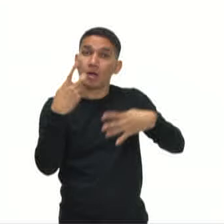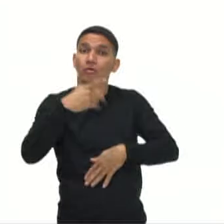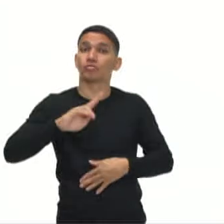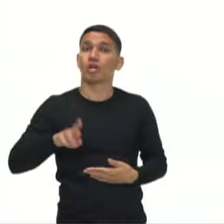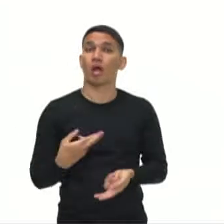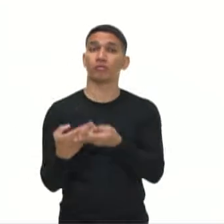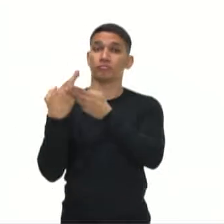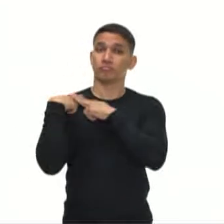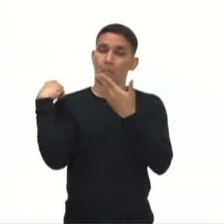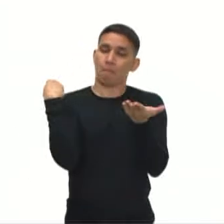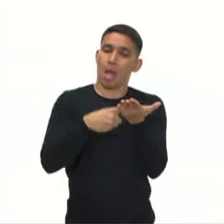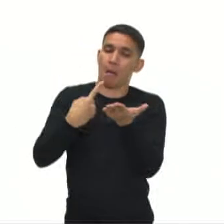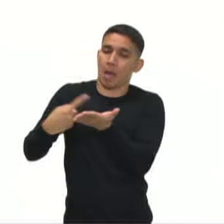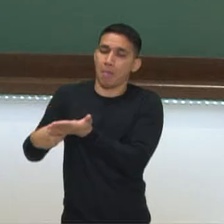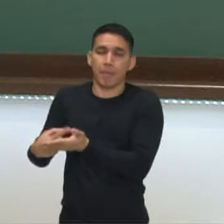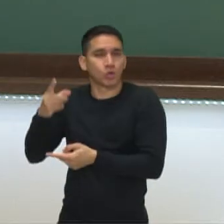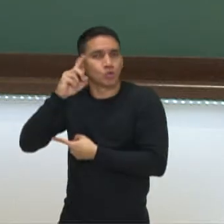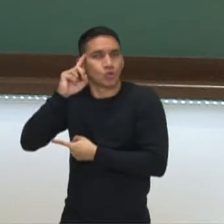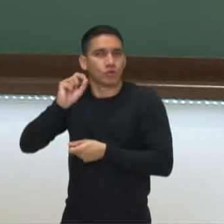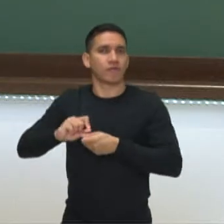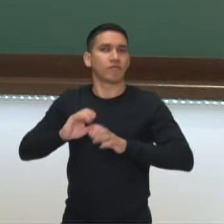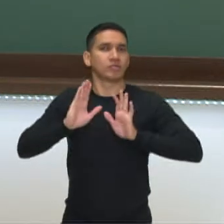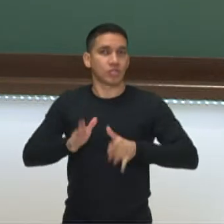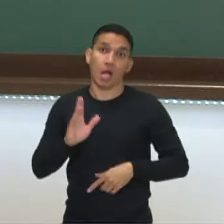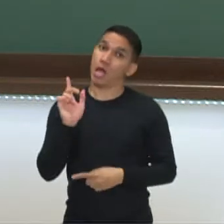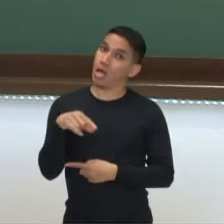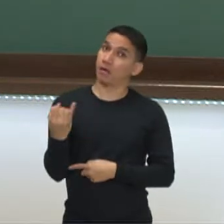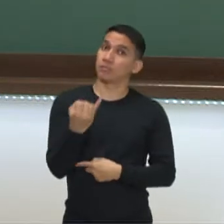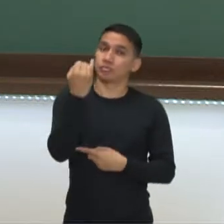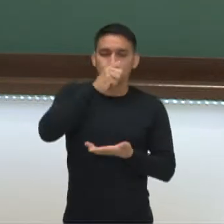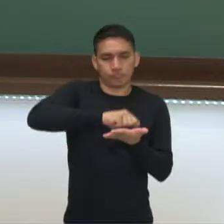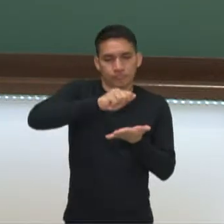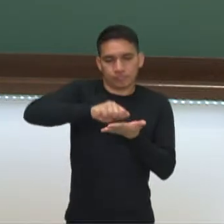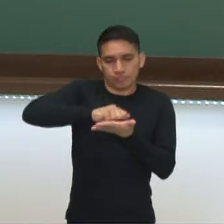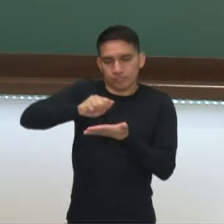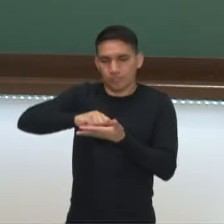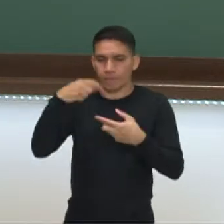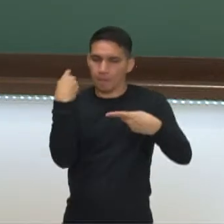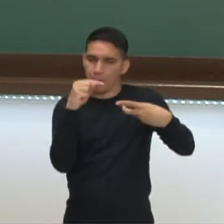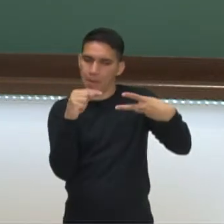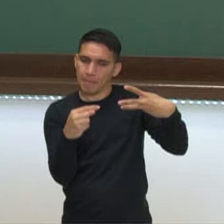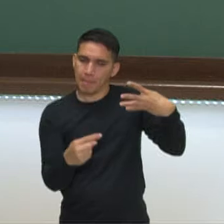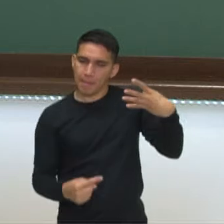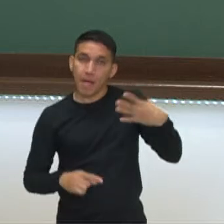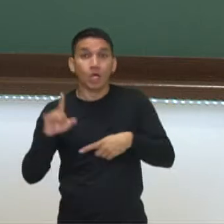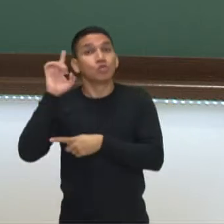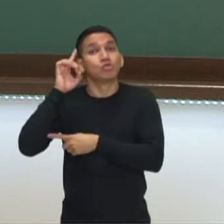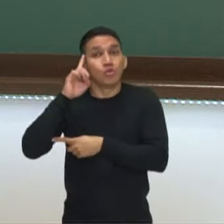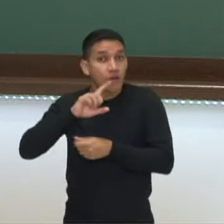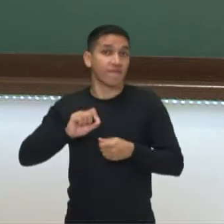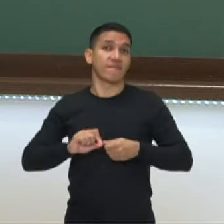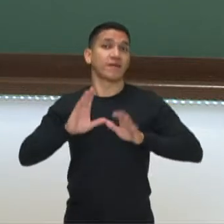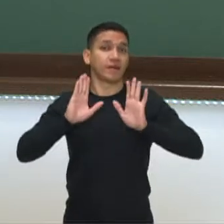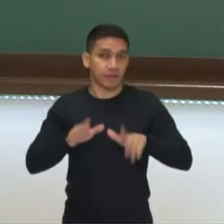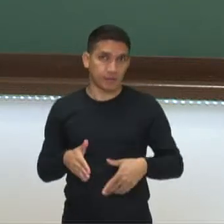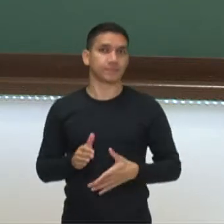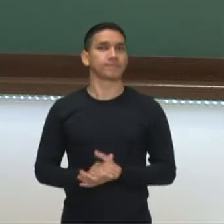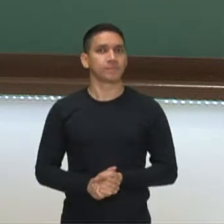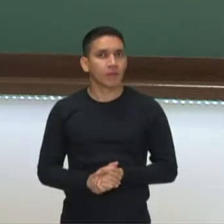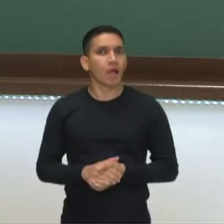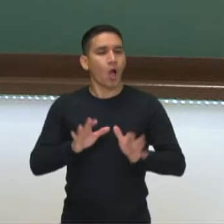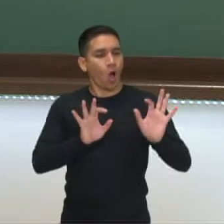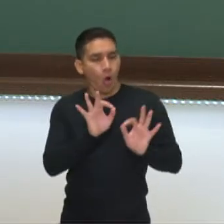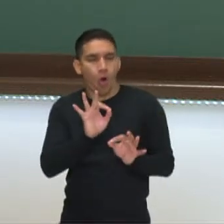você faz todos os dias. E é importante você anotar isso, né? Tarefas ali que acontecem todos os dias, né? Organizar o